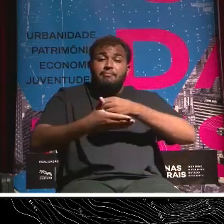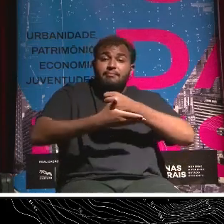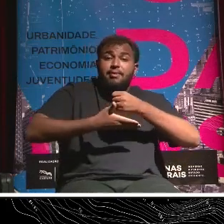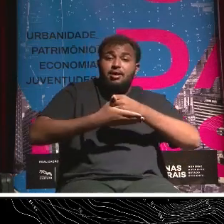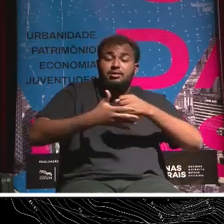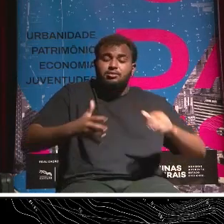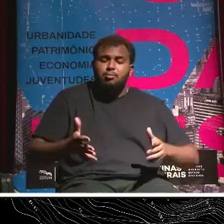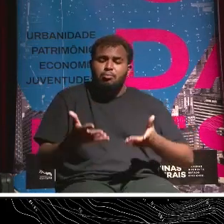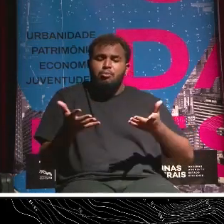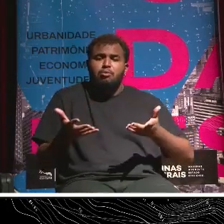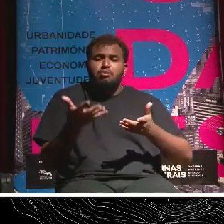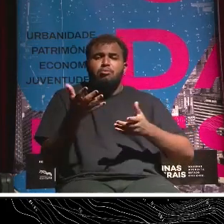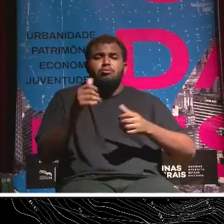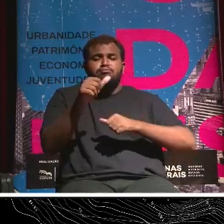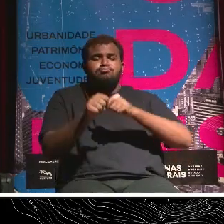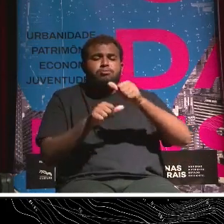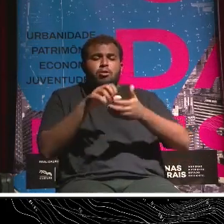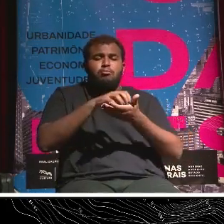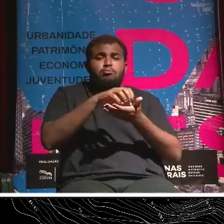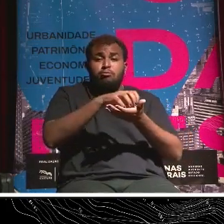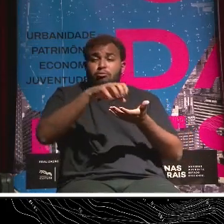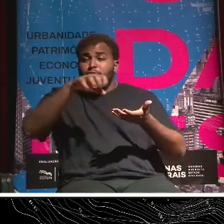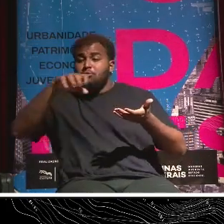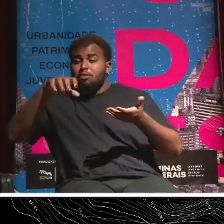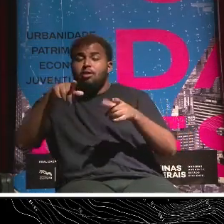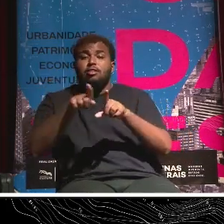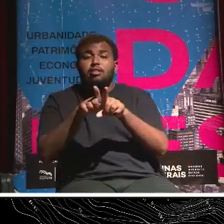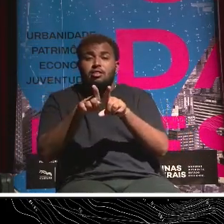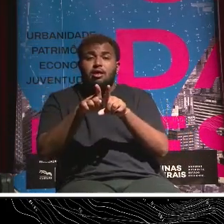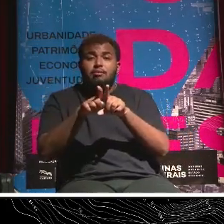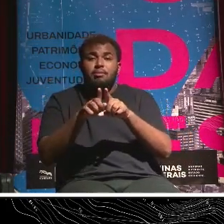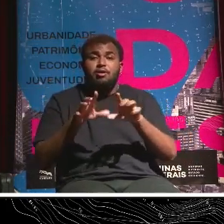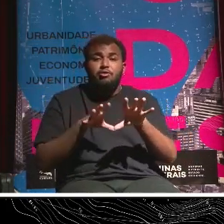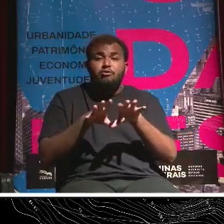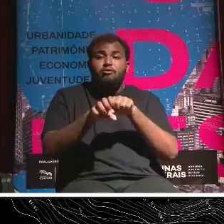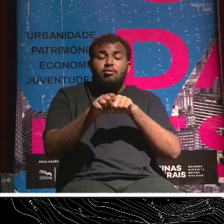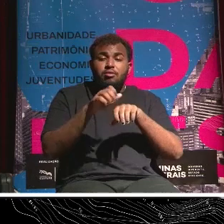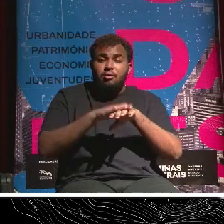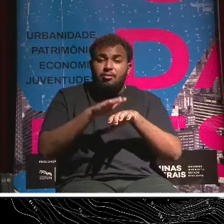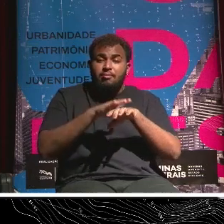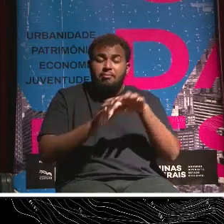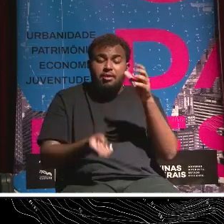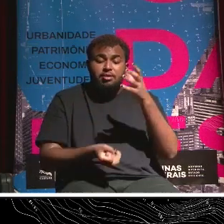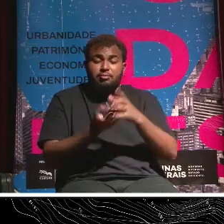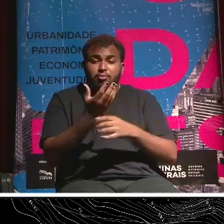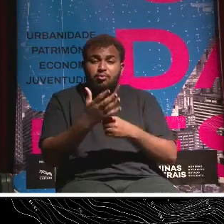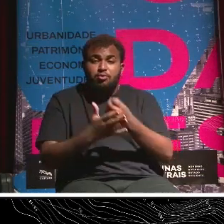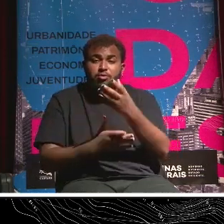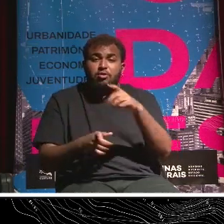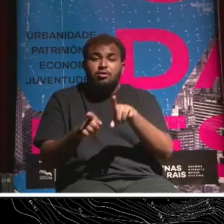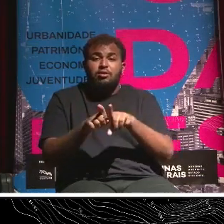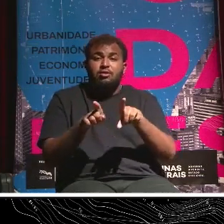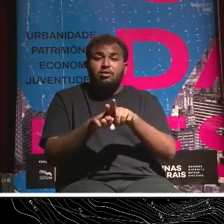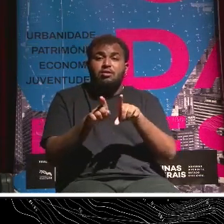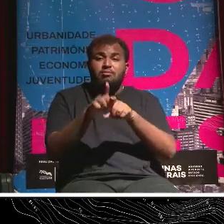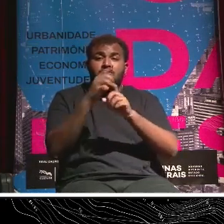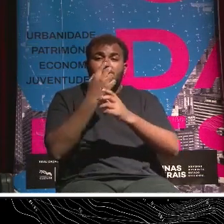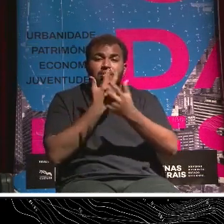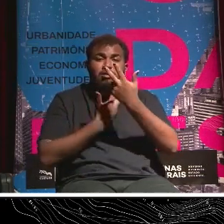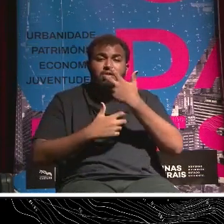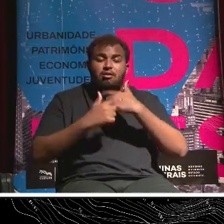promova a desconcentração dos fluxos de formação, produção e difusão das distintas